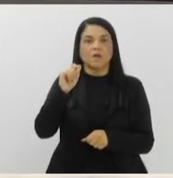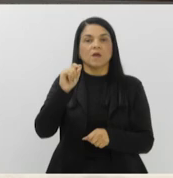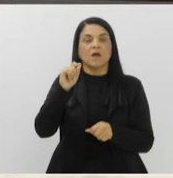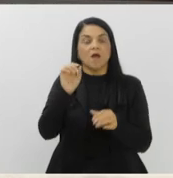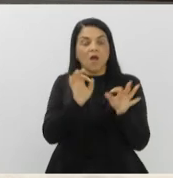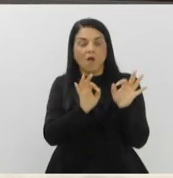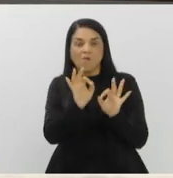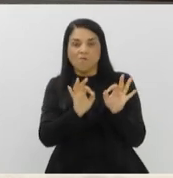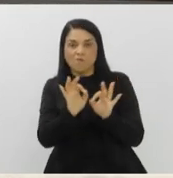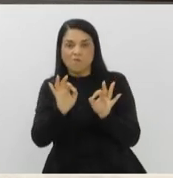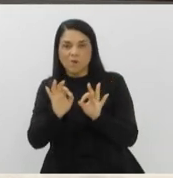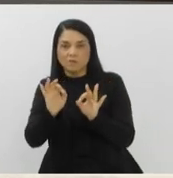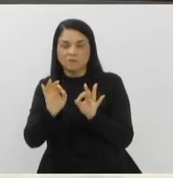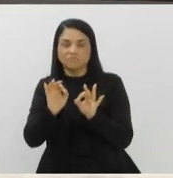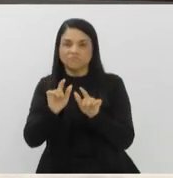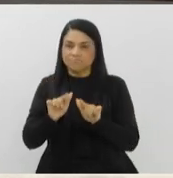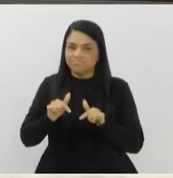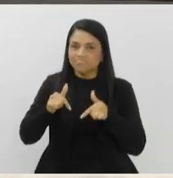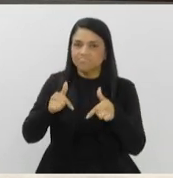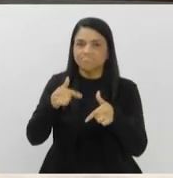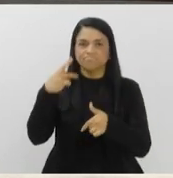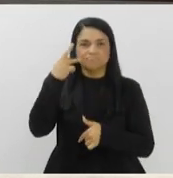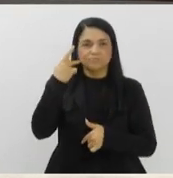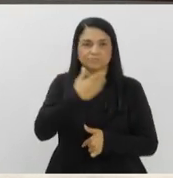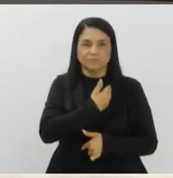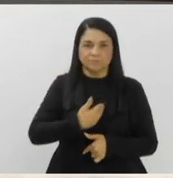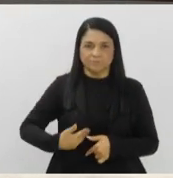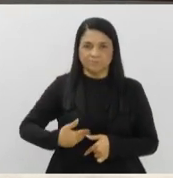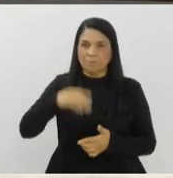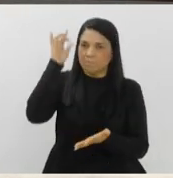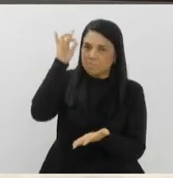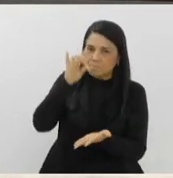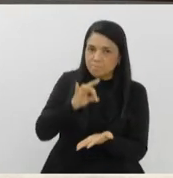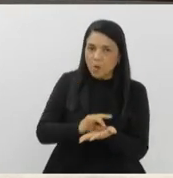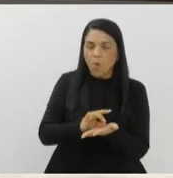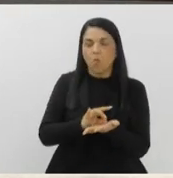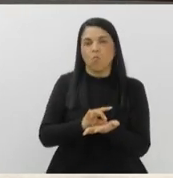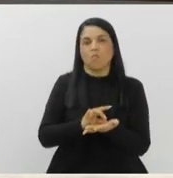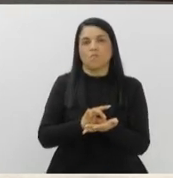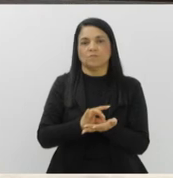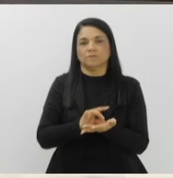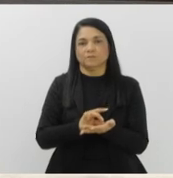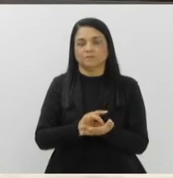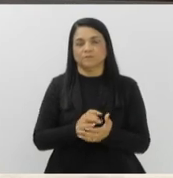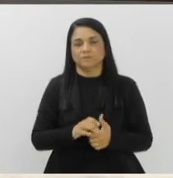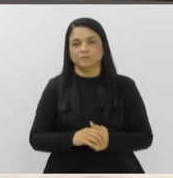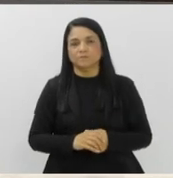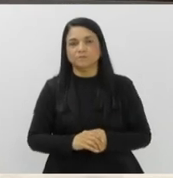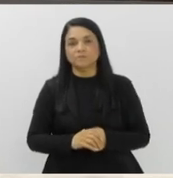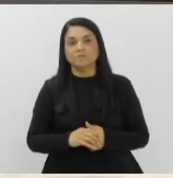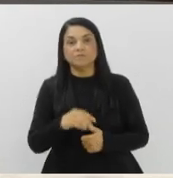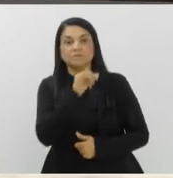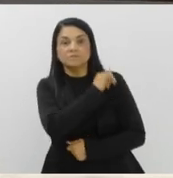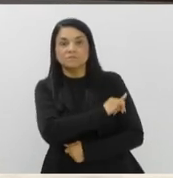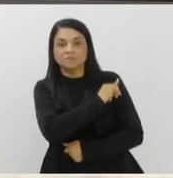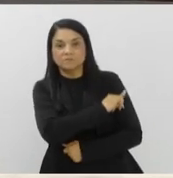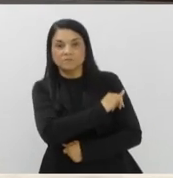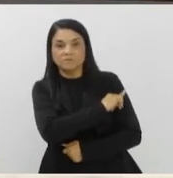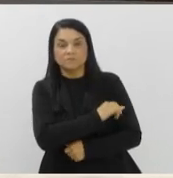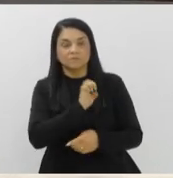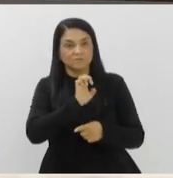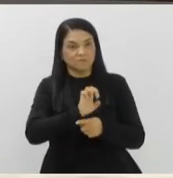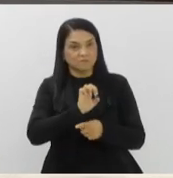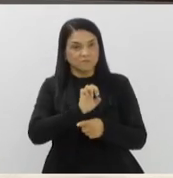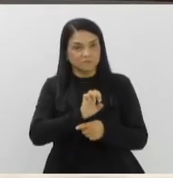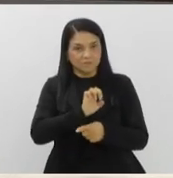e aplicação de políticas públicas eficazes para combatê-los. O Rio de Janeiro é o estado